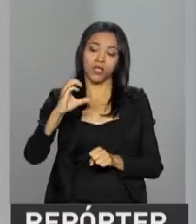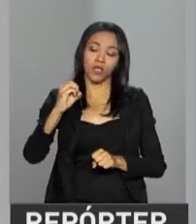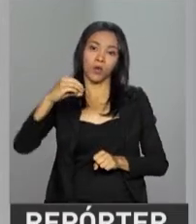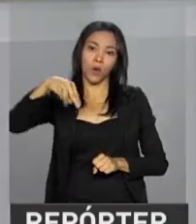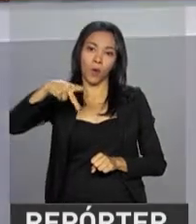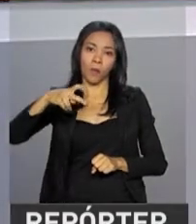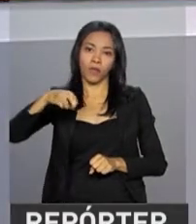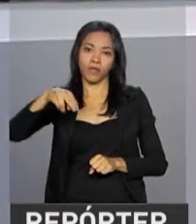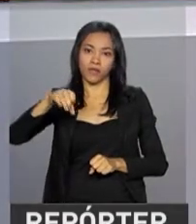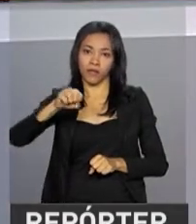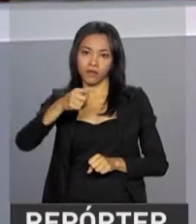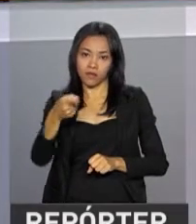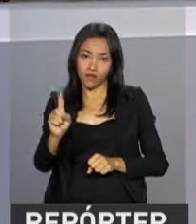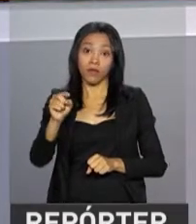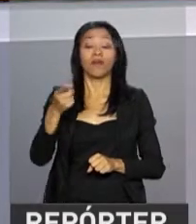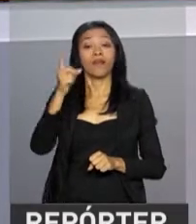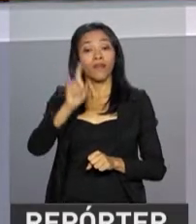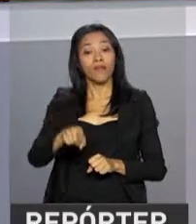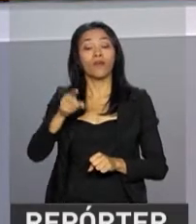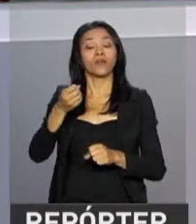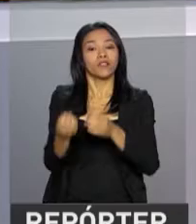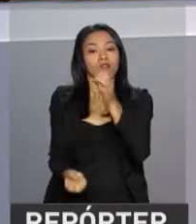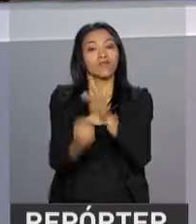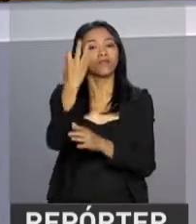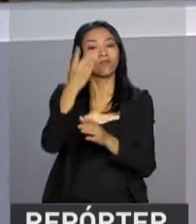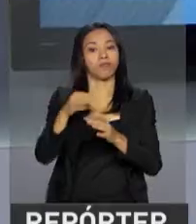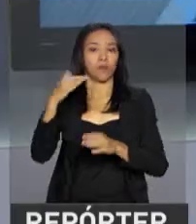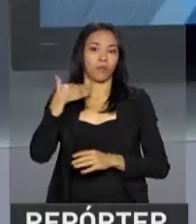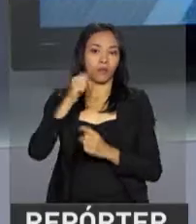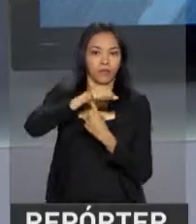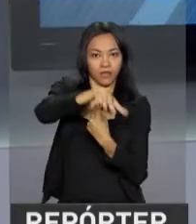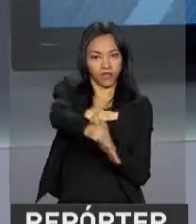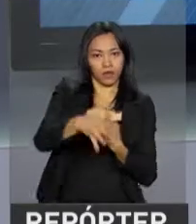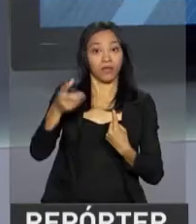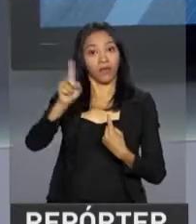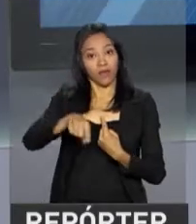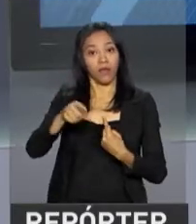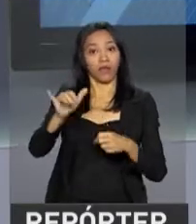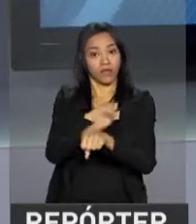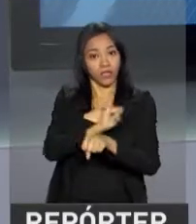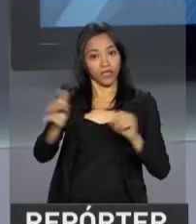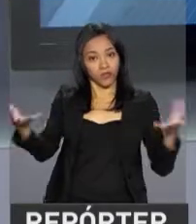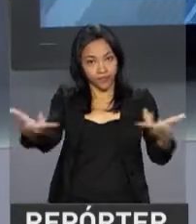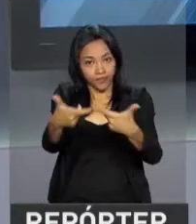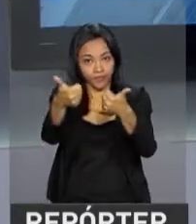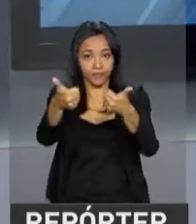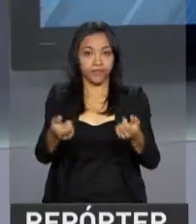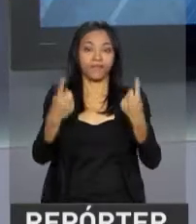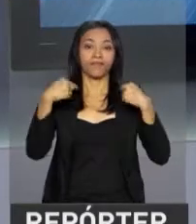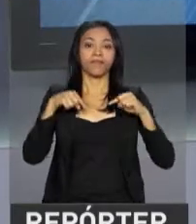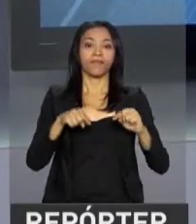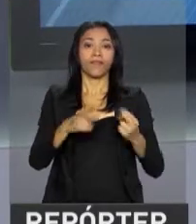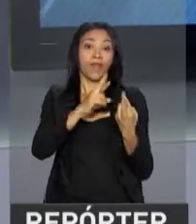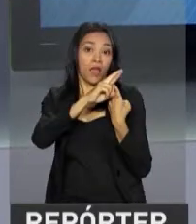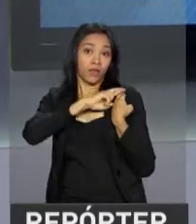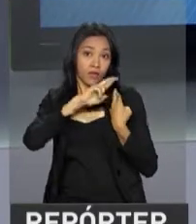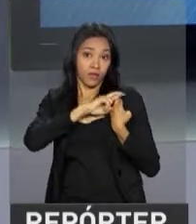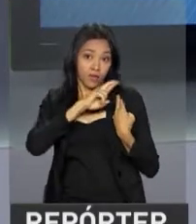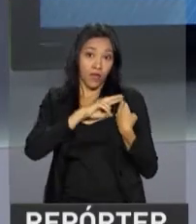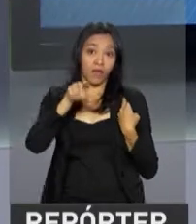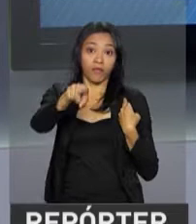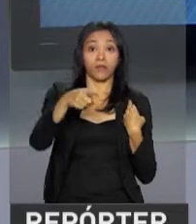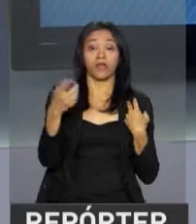e que torna o processo mais seguro e eficiente responsável pela segurança nos jogos olímpicos rio 2016